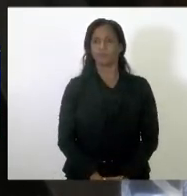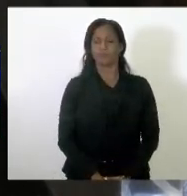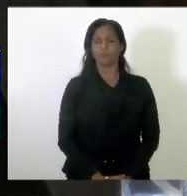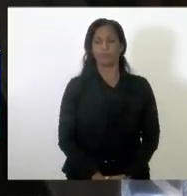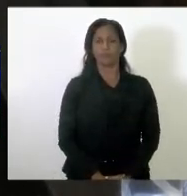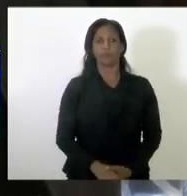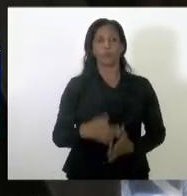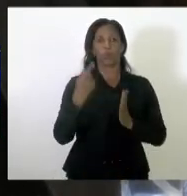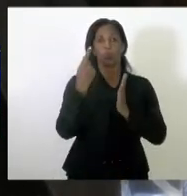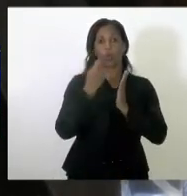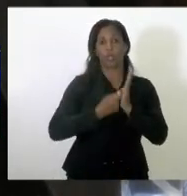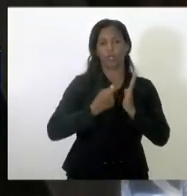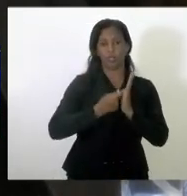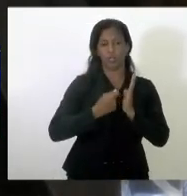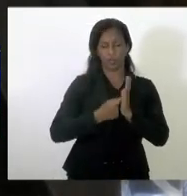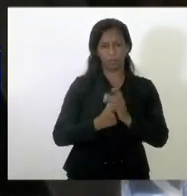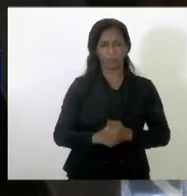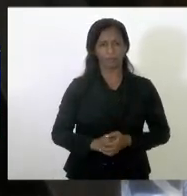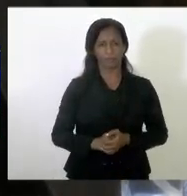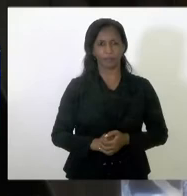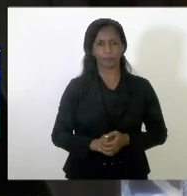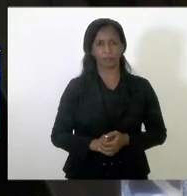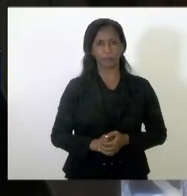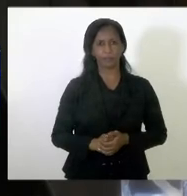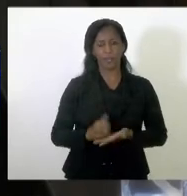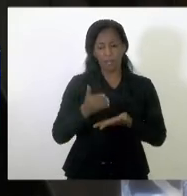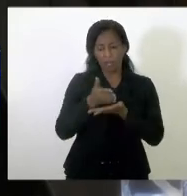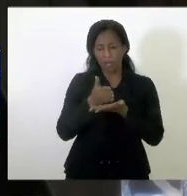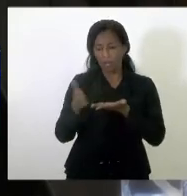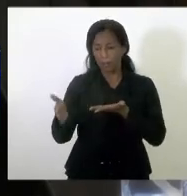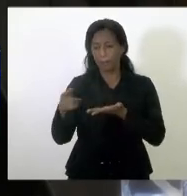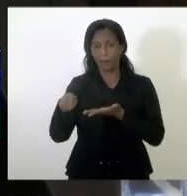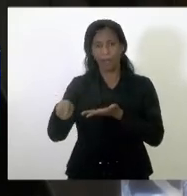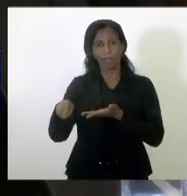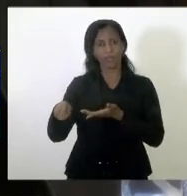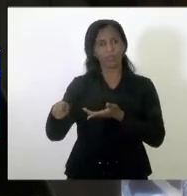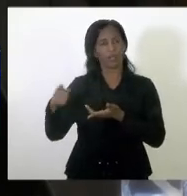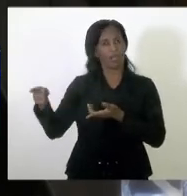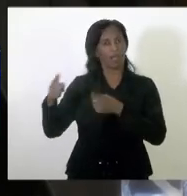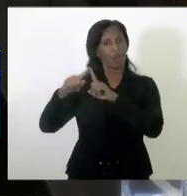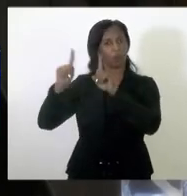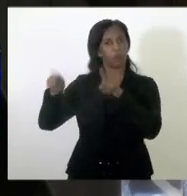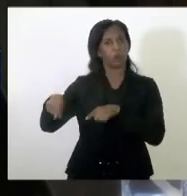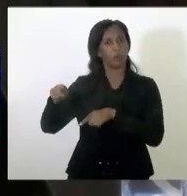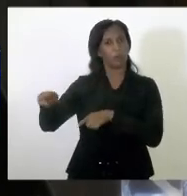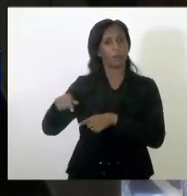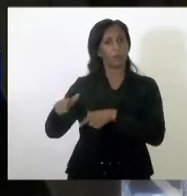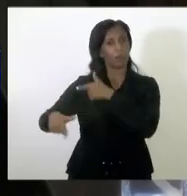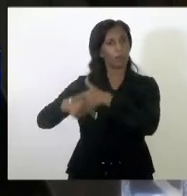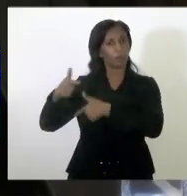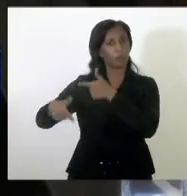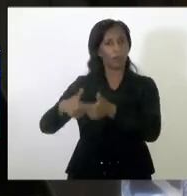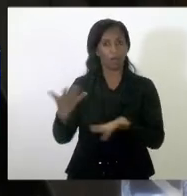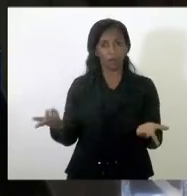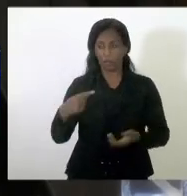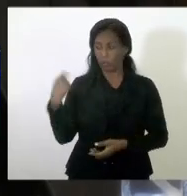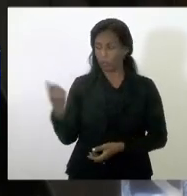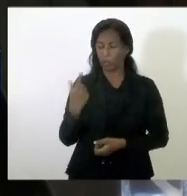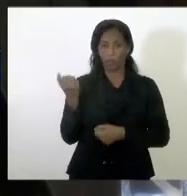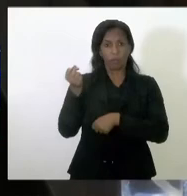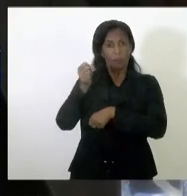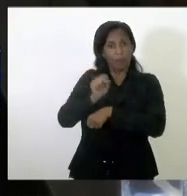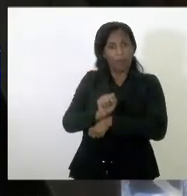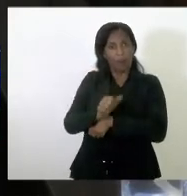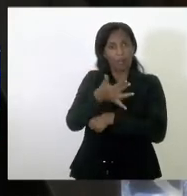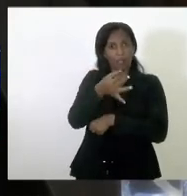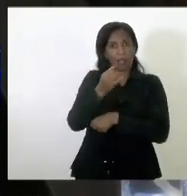condições no regime. E boa parte delas afeta o serviço público estadual. Como é que vai ser? Nós vamos ficar 10 anos sem concurso